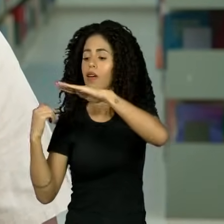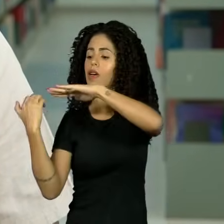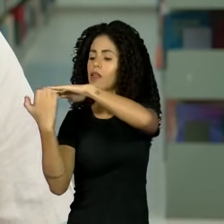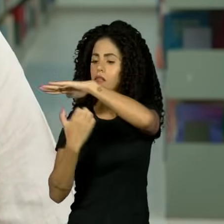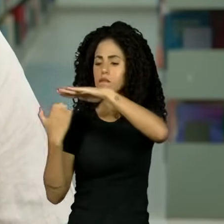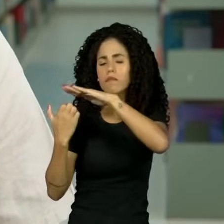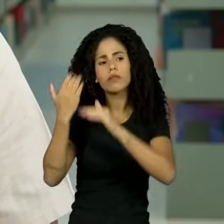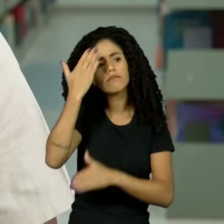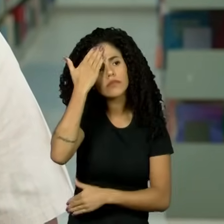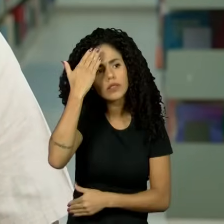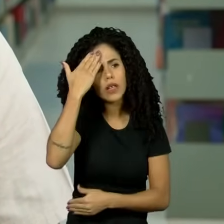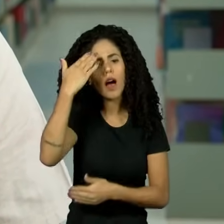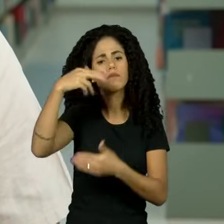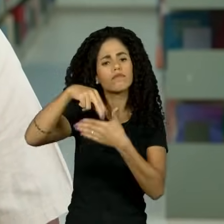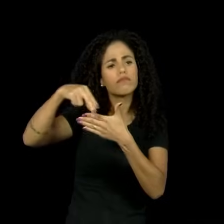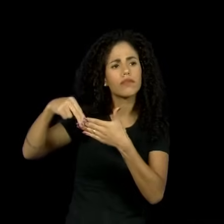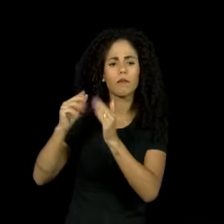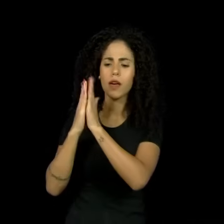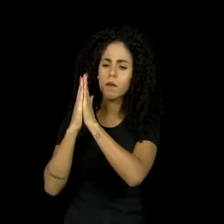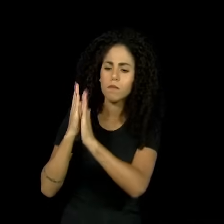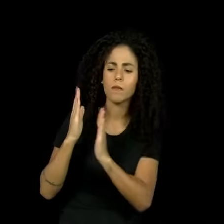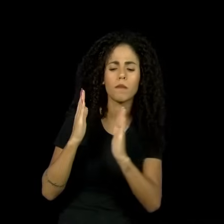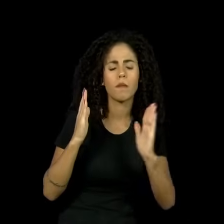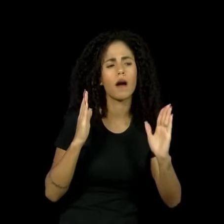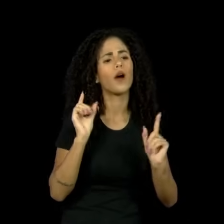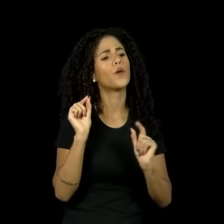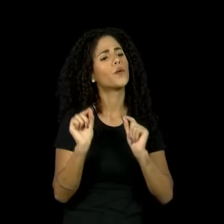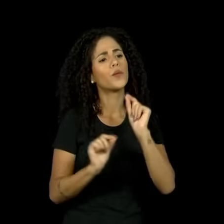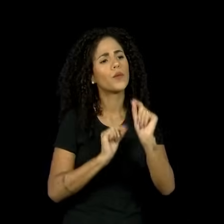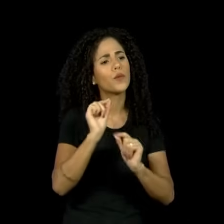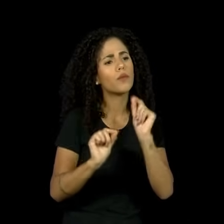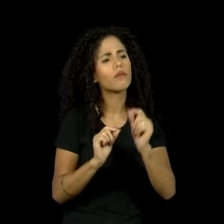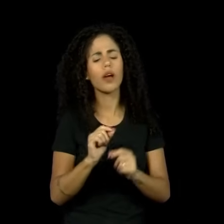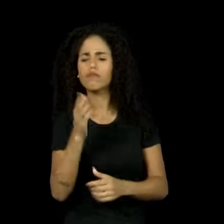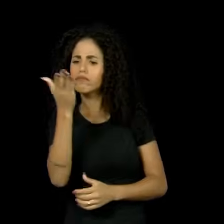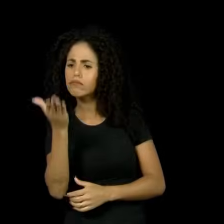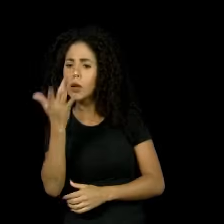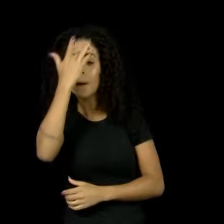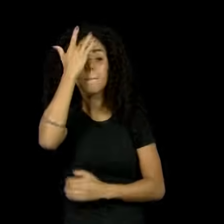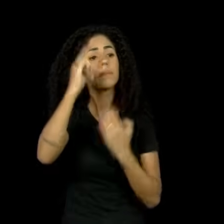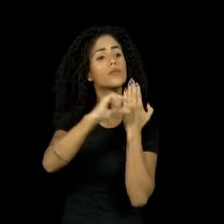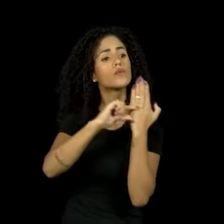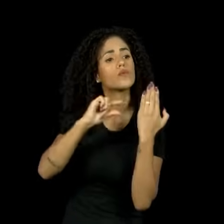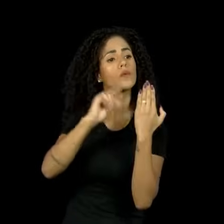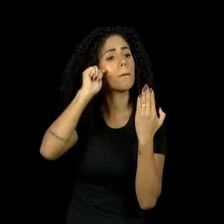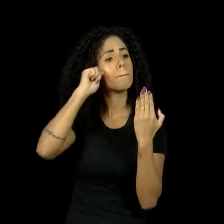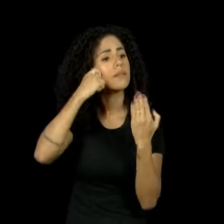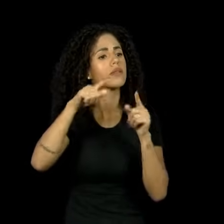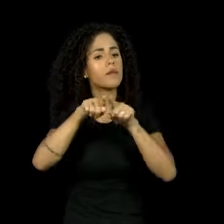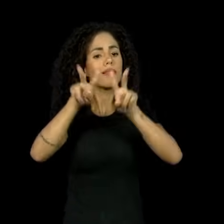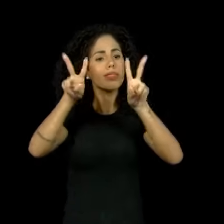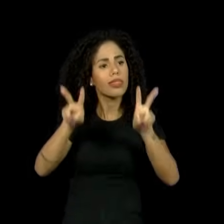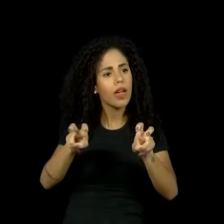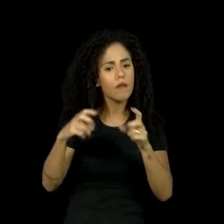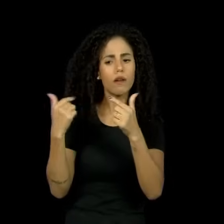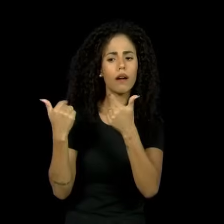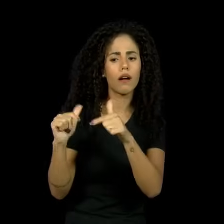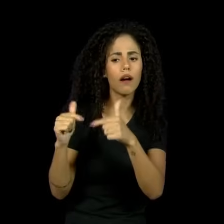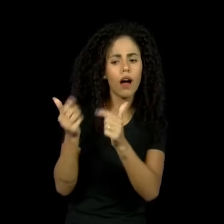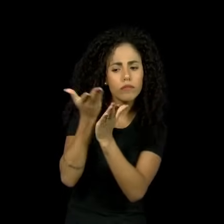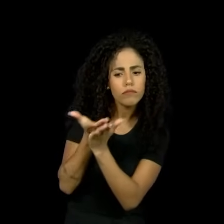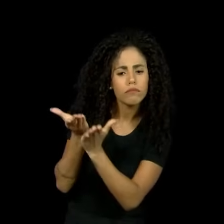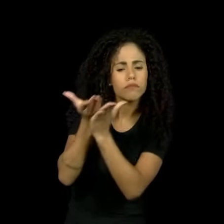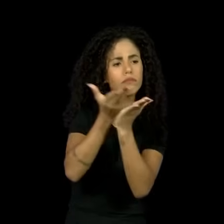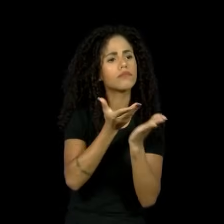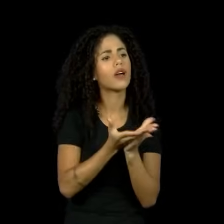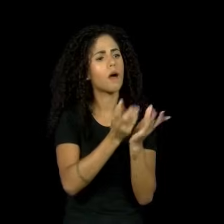pelas editoras, pelas livrarias, que autores negros e os temas os quais eles trabalhavam vendiam,